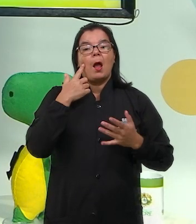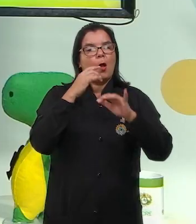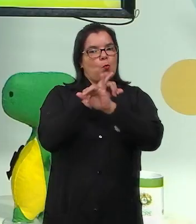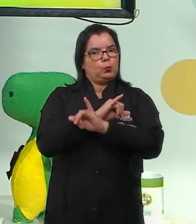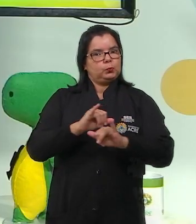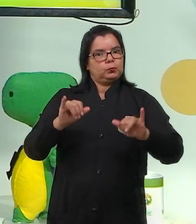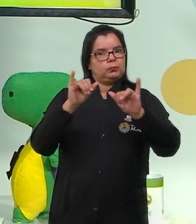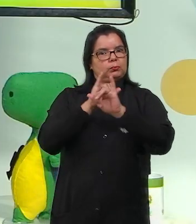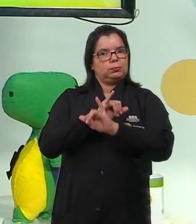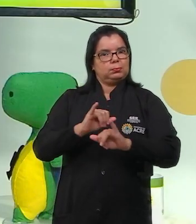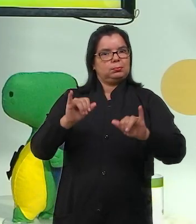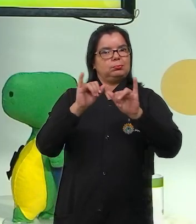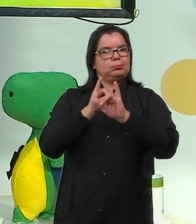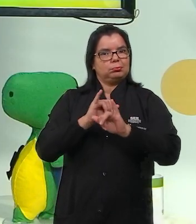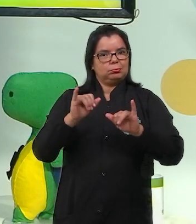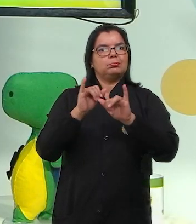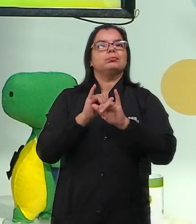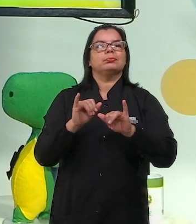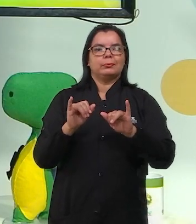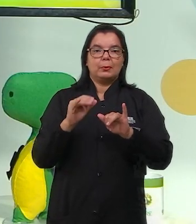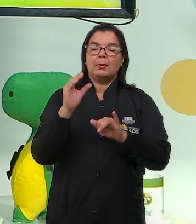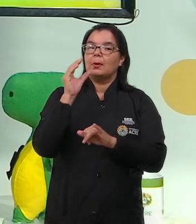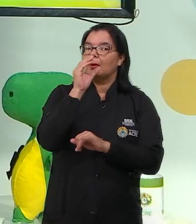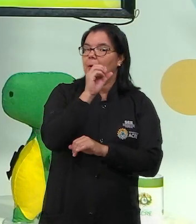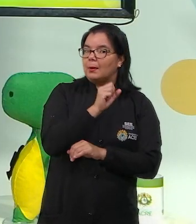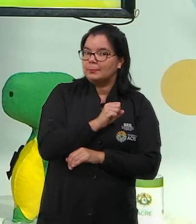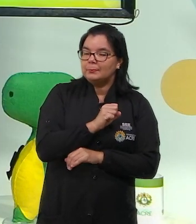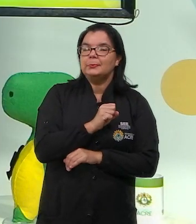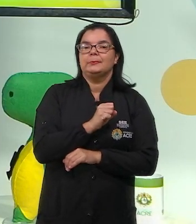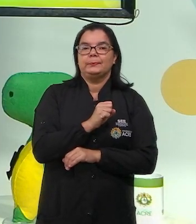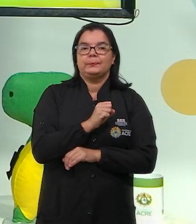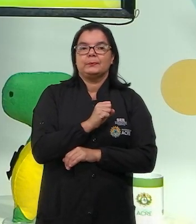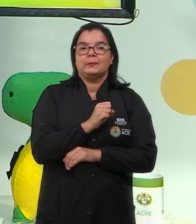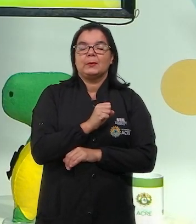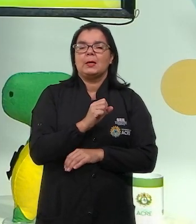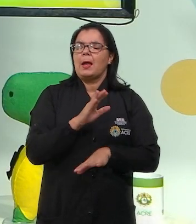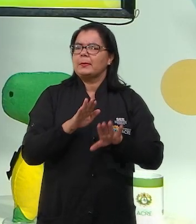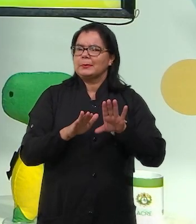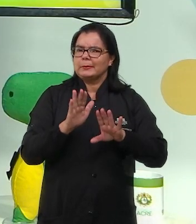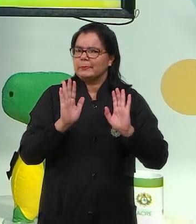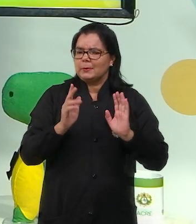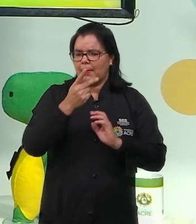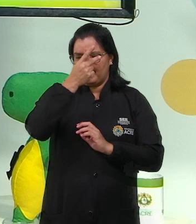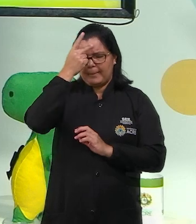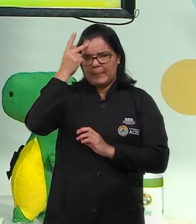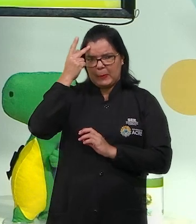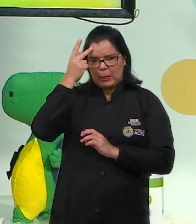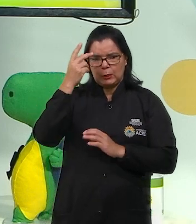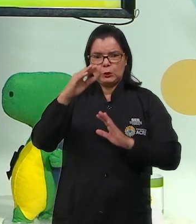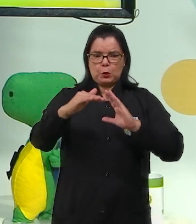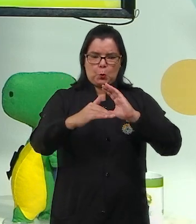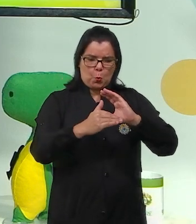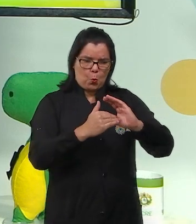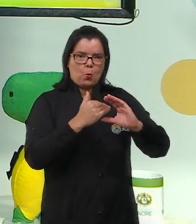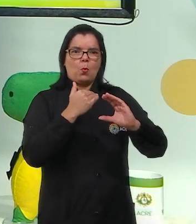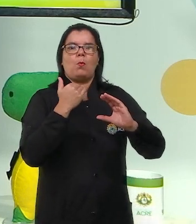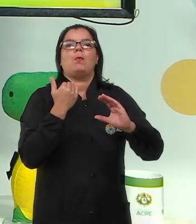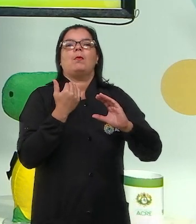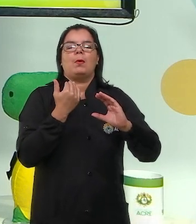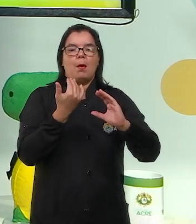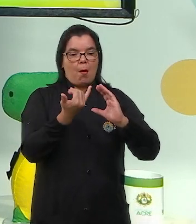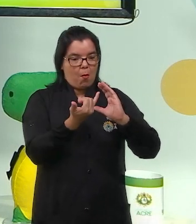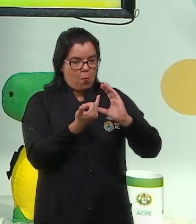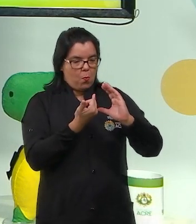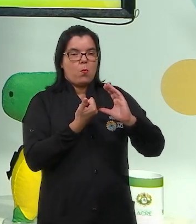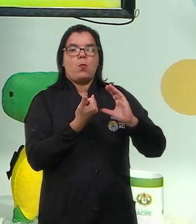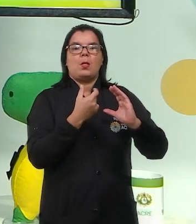ela passa de uma forma muito rápida e nem sempre a pessoa que recebe essa notícia,